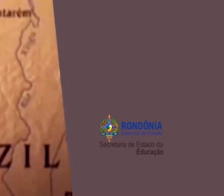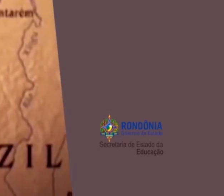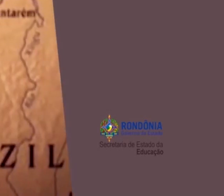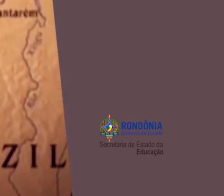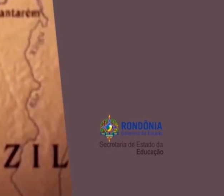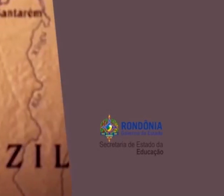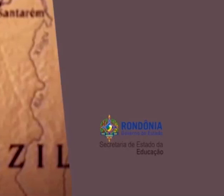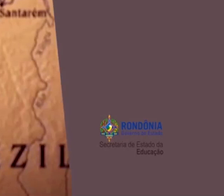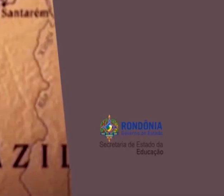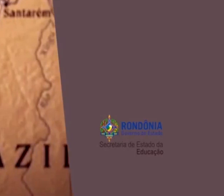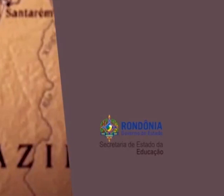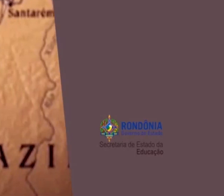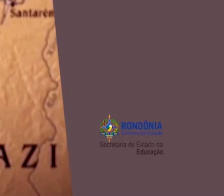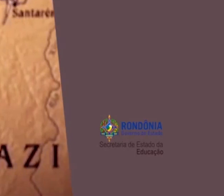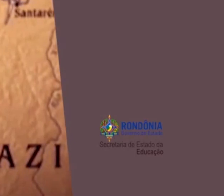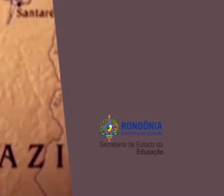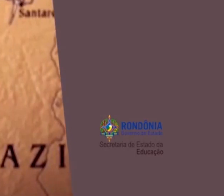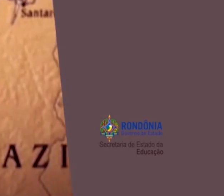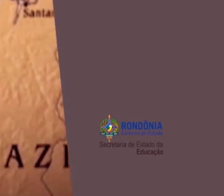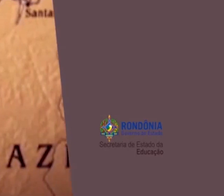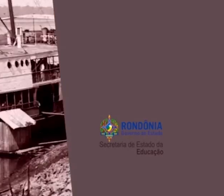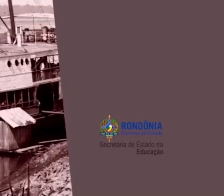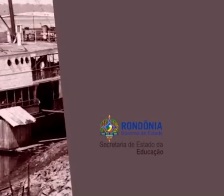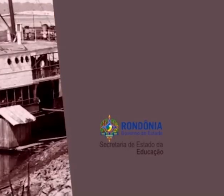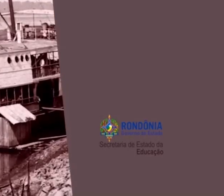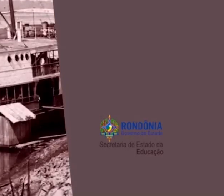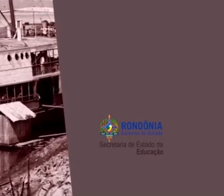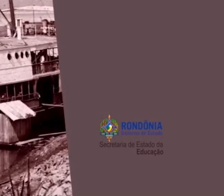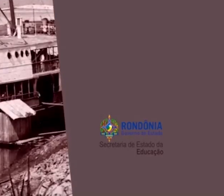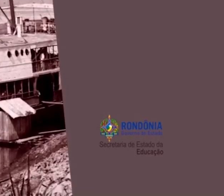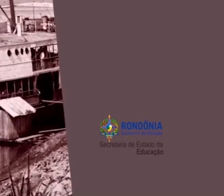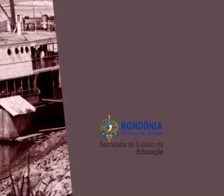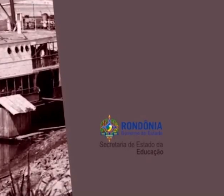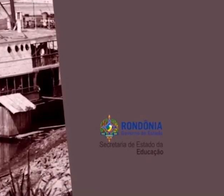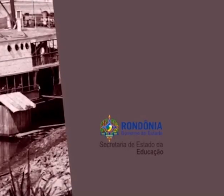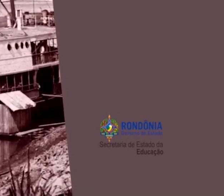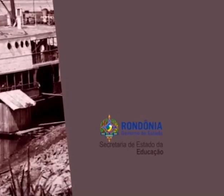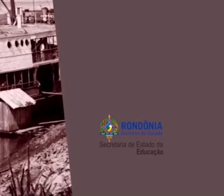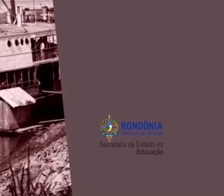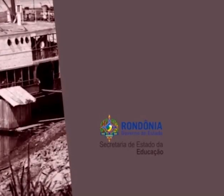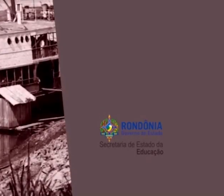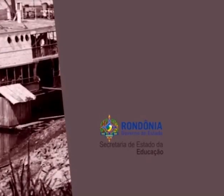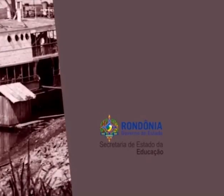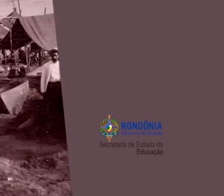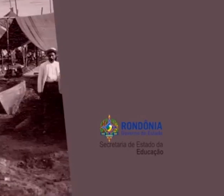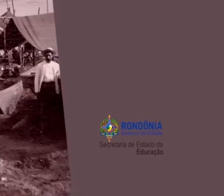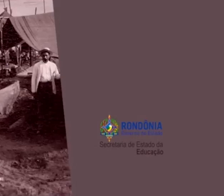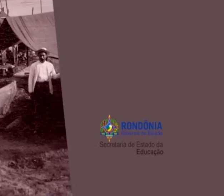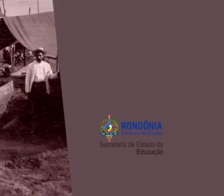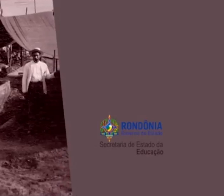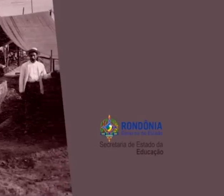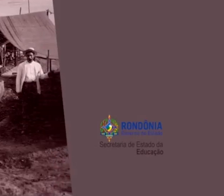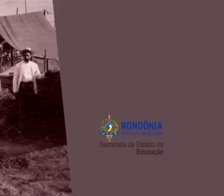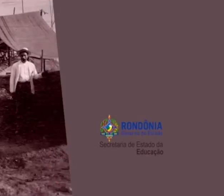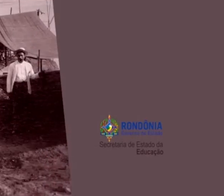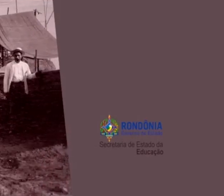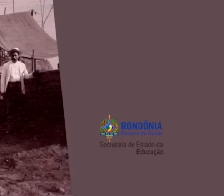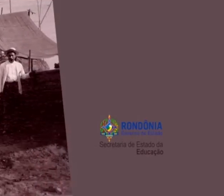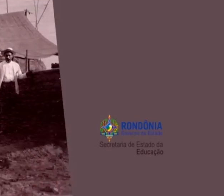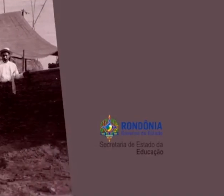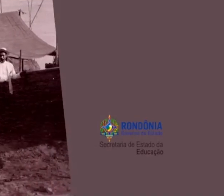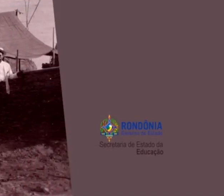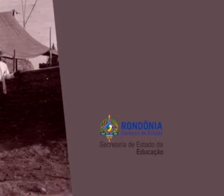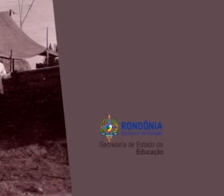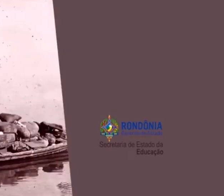o rio Amazonas, passou em sua foz, denominando-o de Rio Grande. A fixação de núcleos de